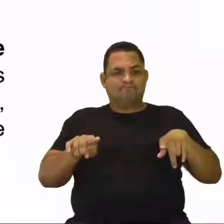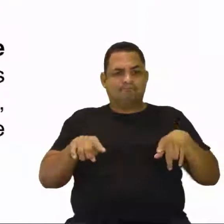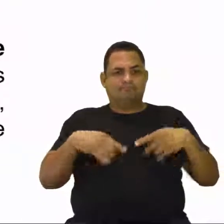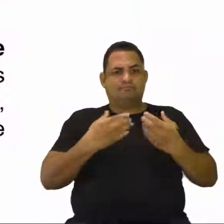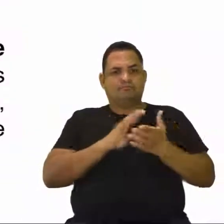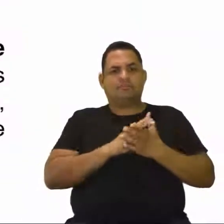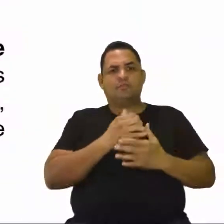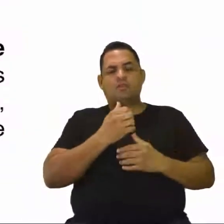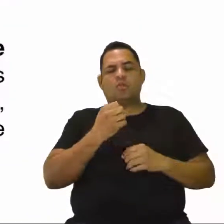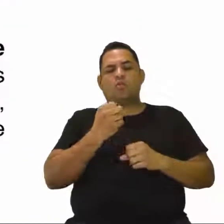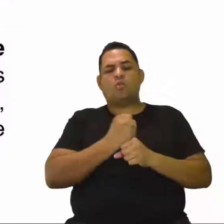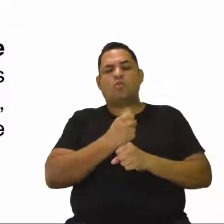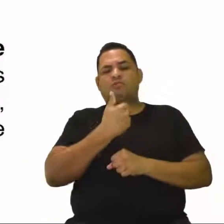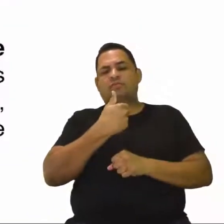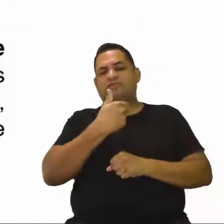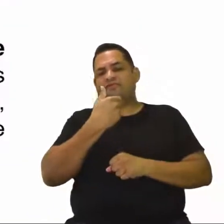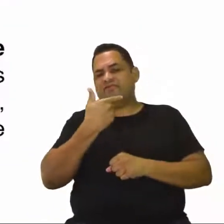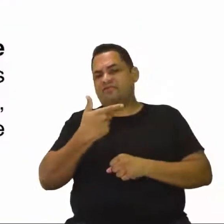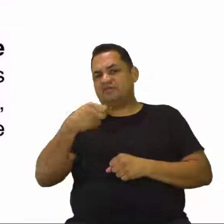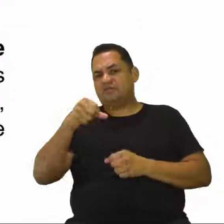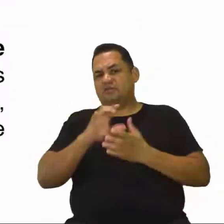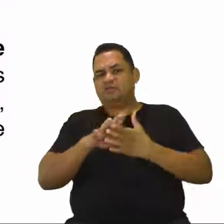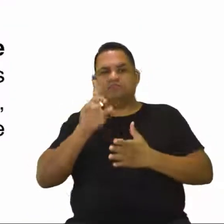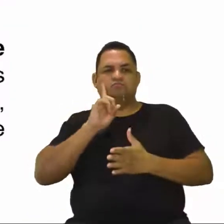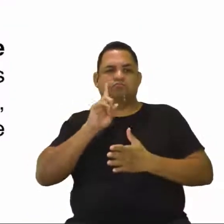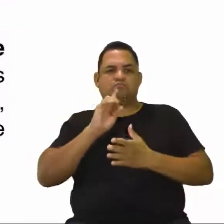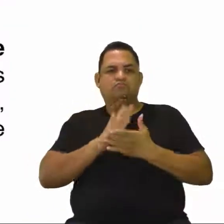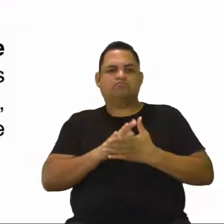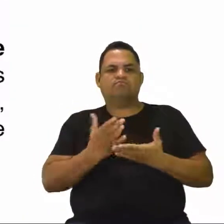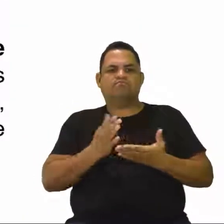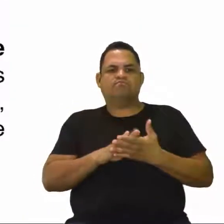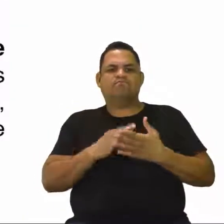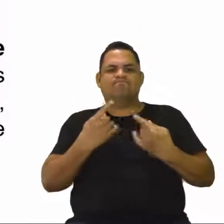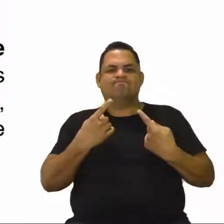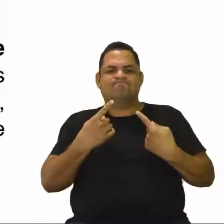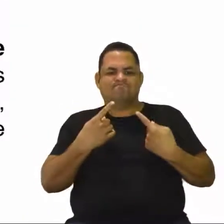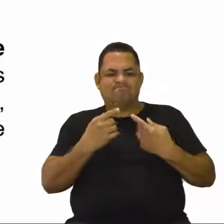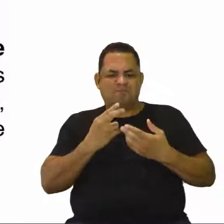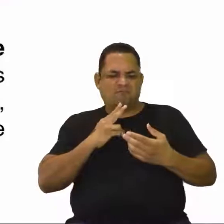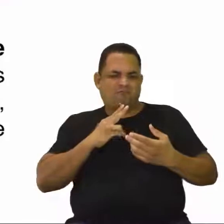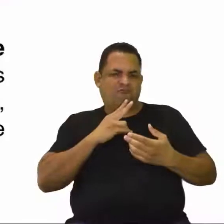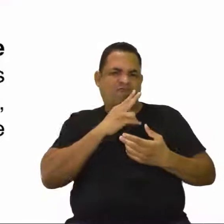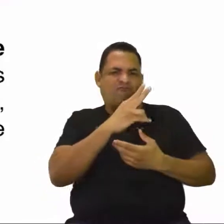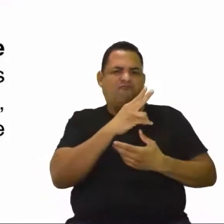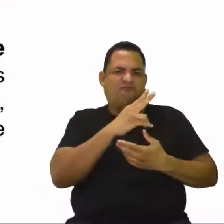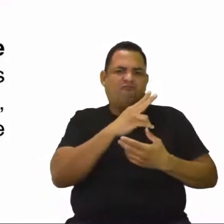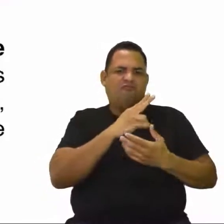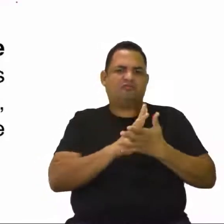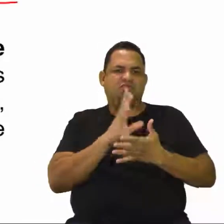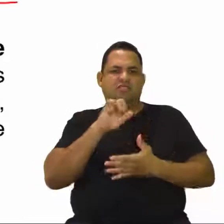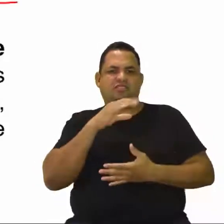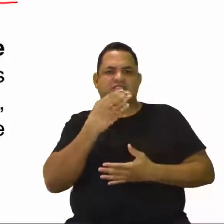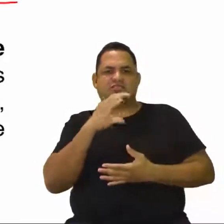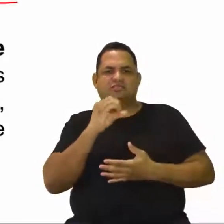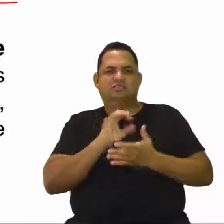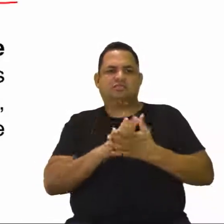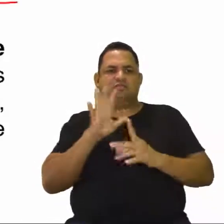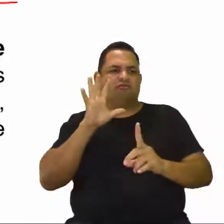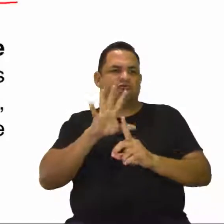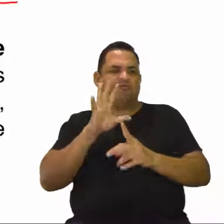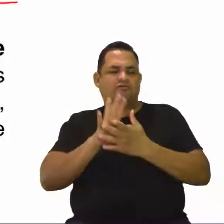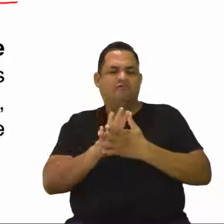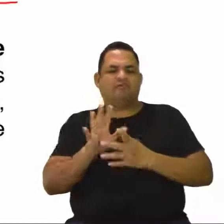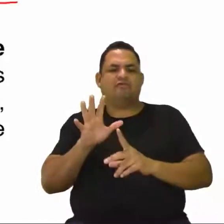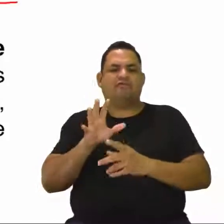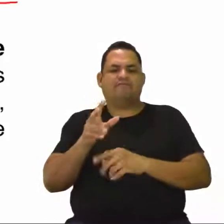Entretanto, nos anos de 29, os Estados Unidos enfrentaram uma forte recessão que afetou